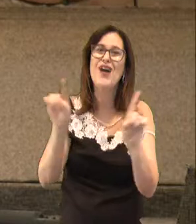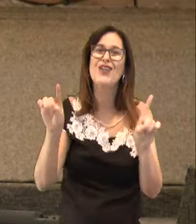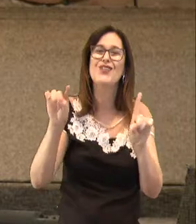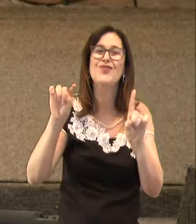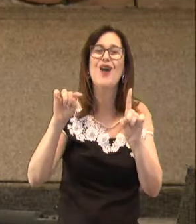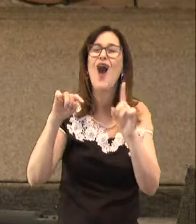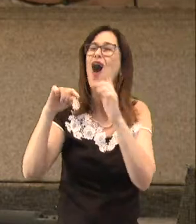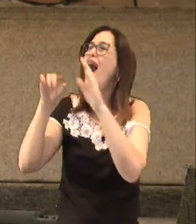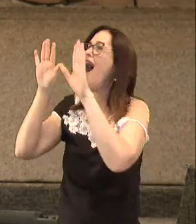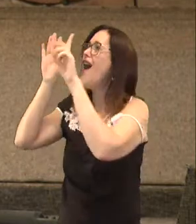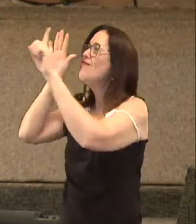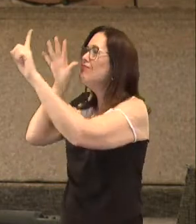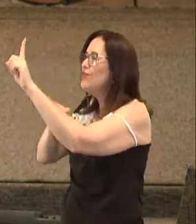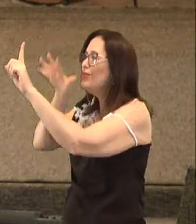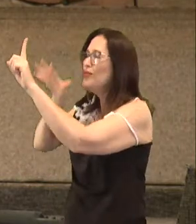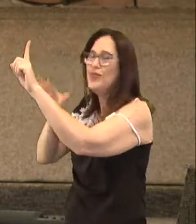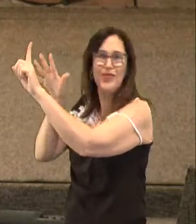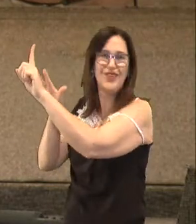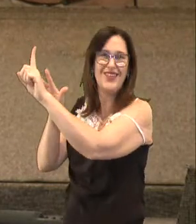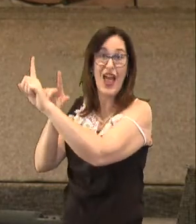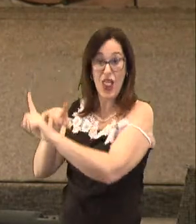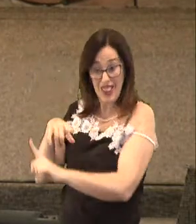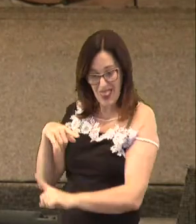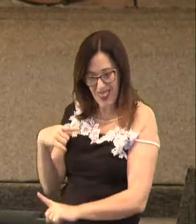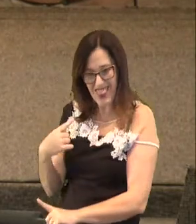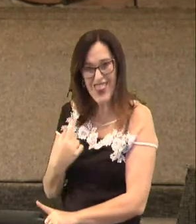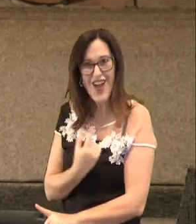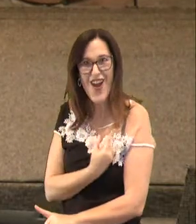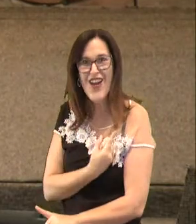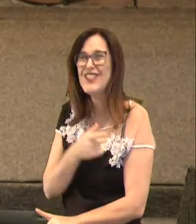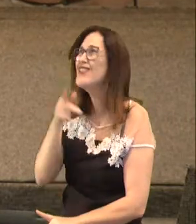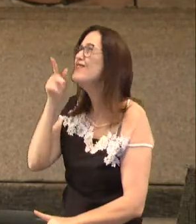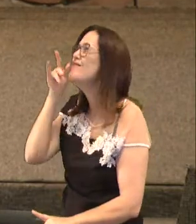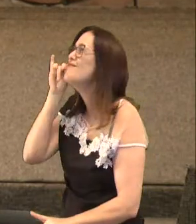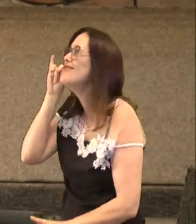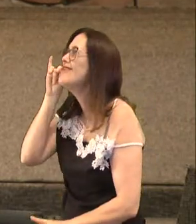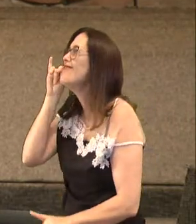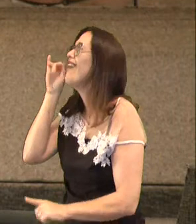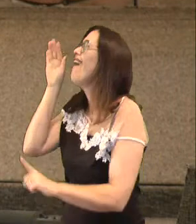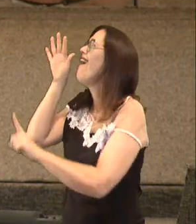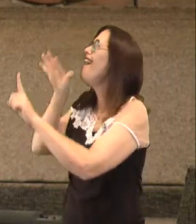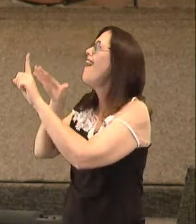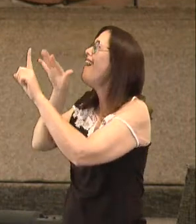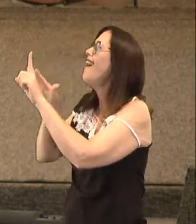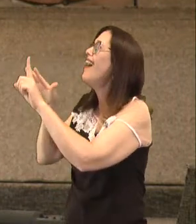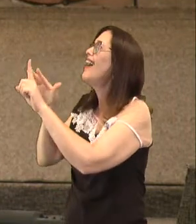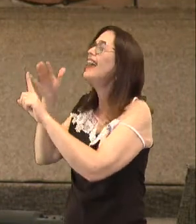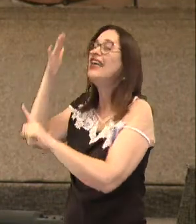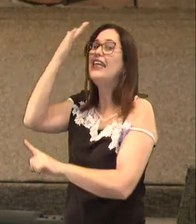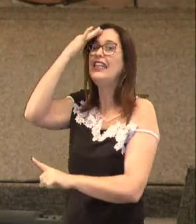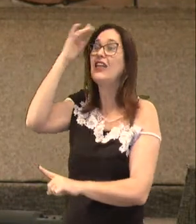Quando oramos ao nosso amado Pai, o nosso Paizinho, nós estamos reconhecendo